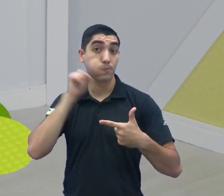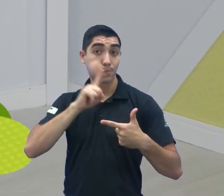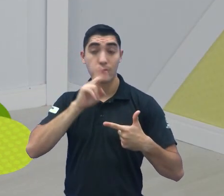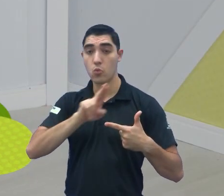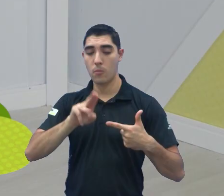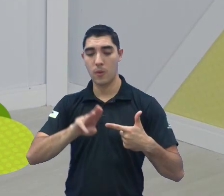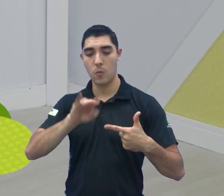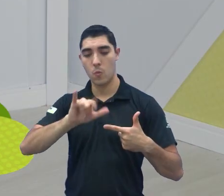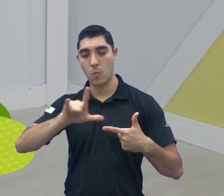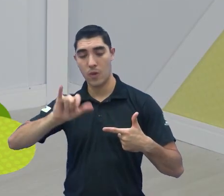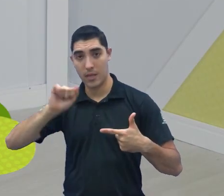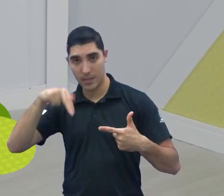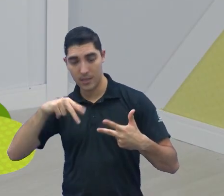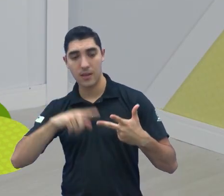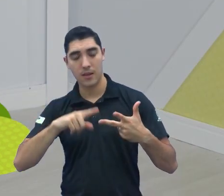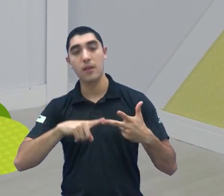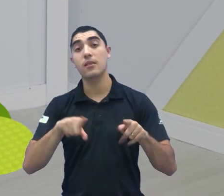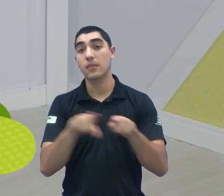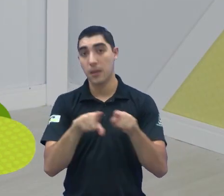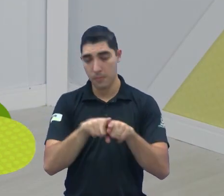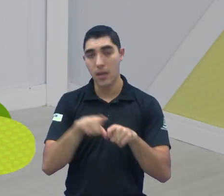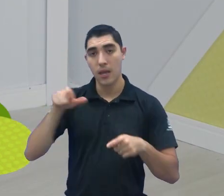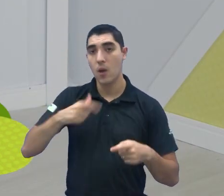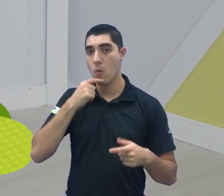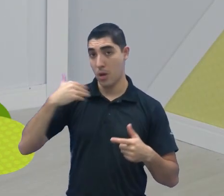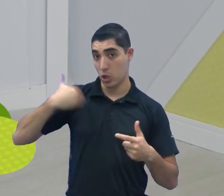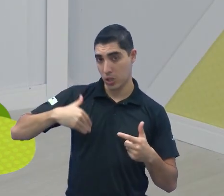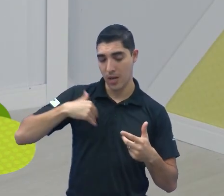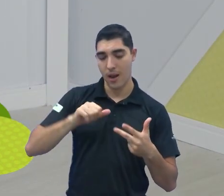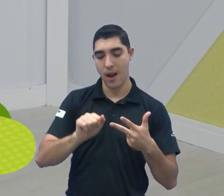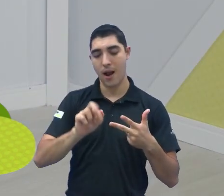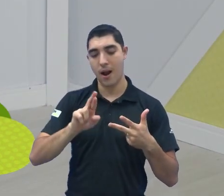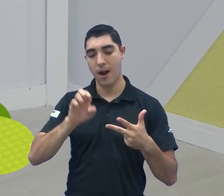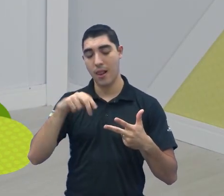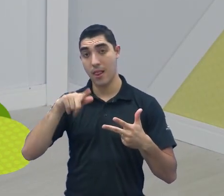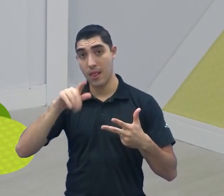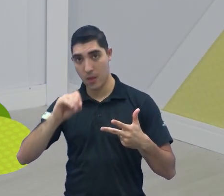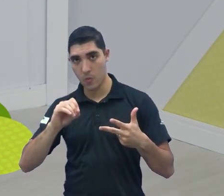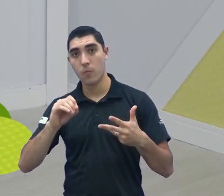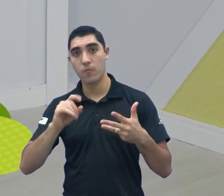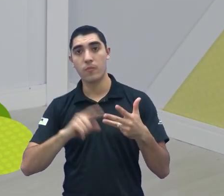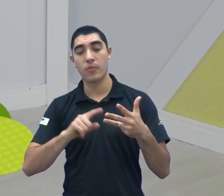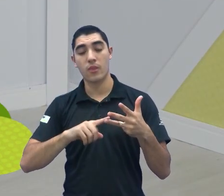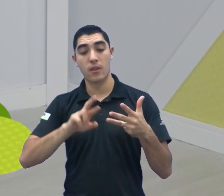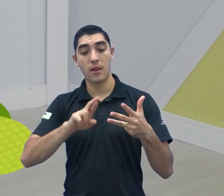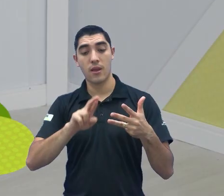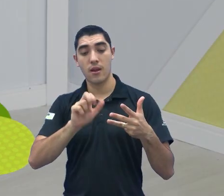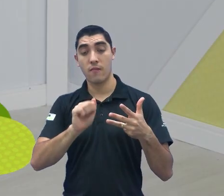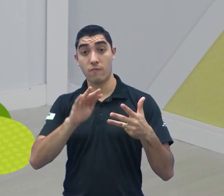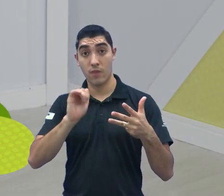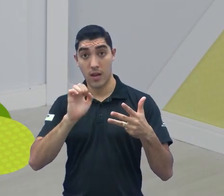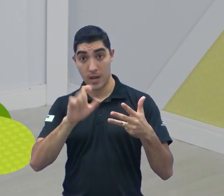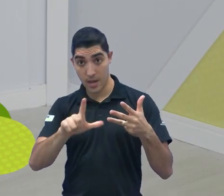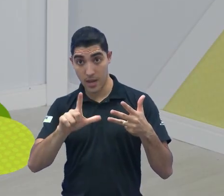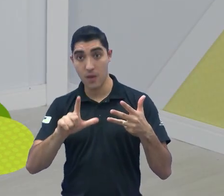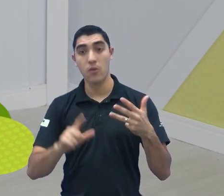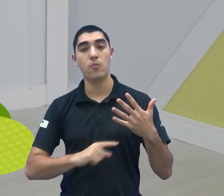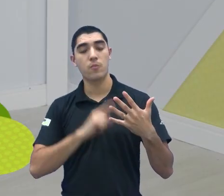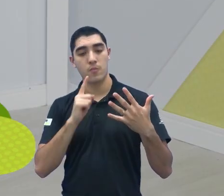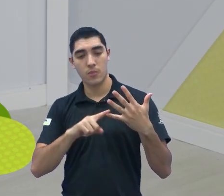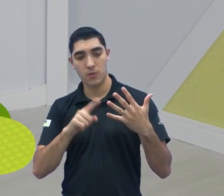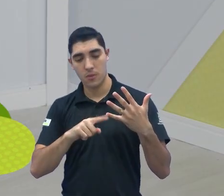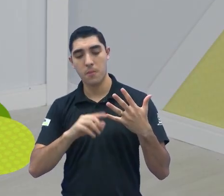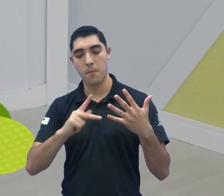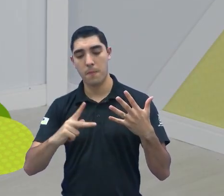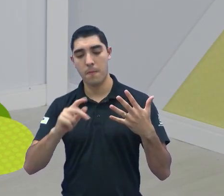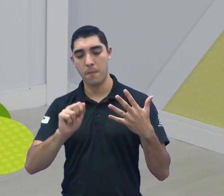McCree, além do ala armador argentino, o Arengo, o ala pivô Rafael Rachel e também o pivô Paranhos,